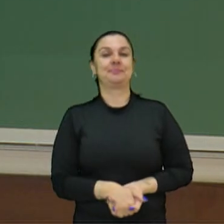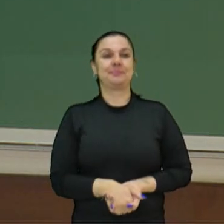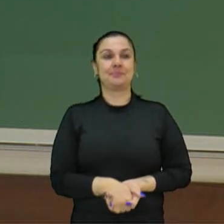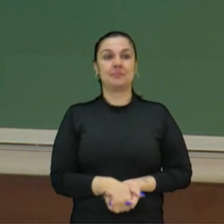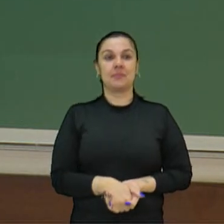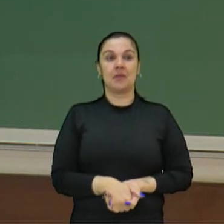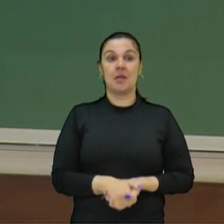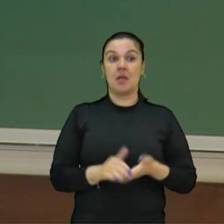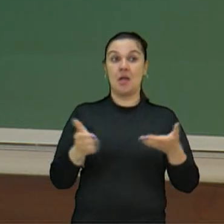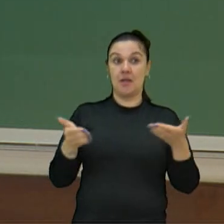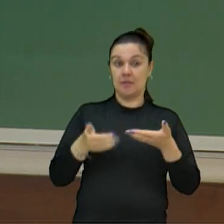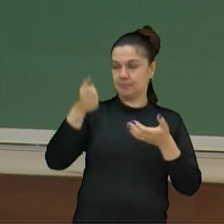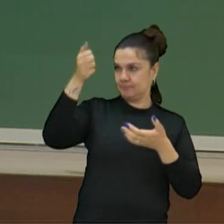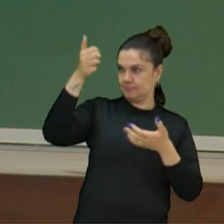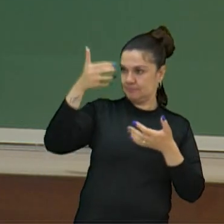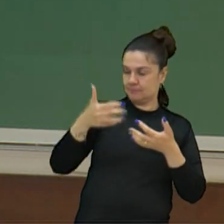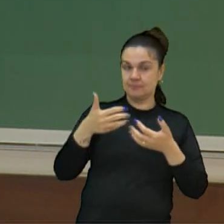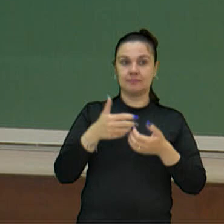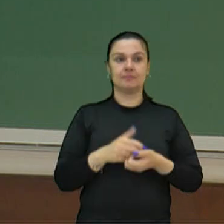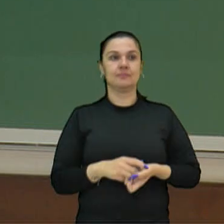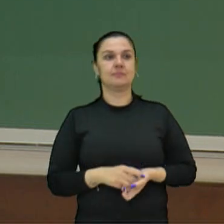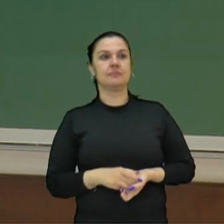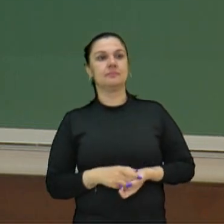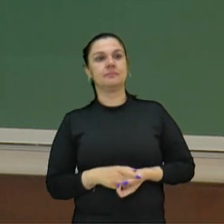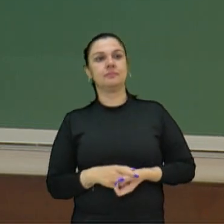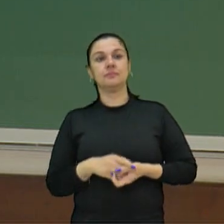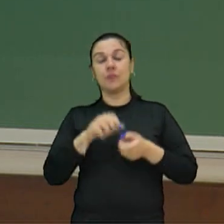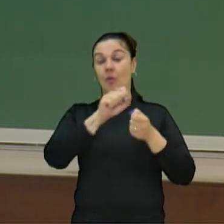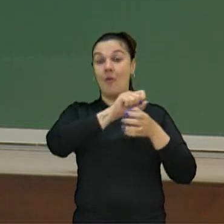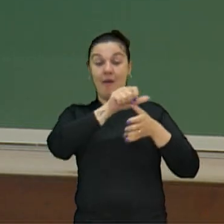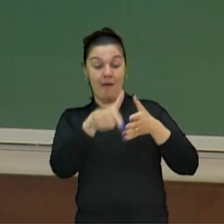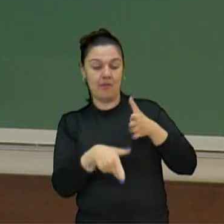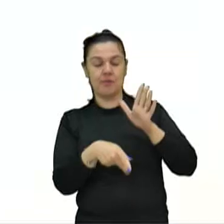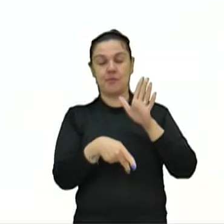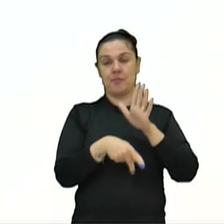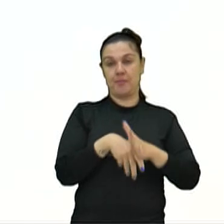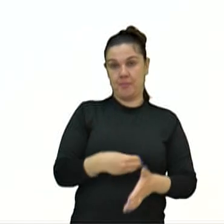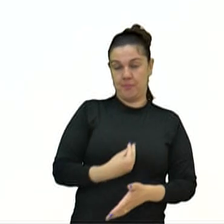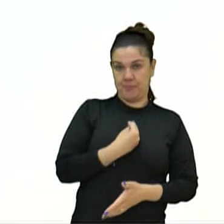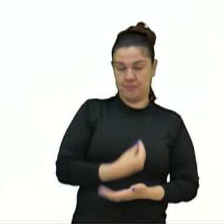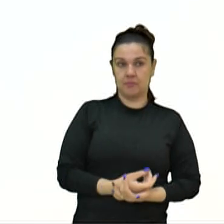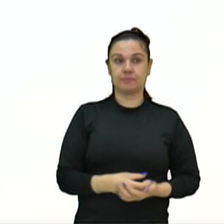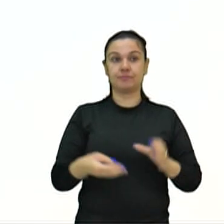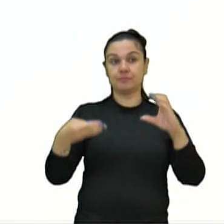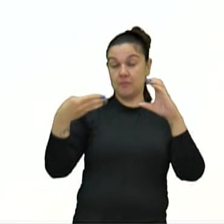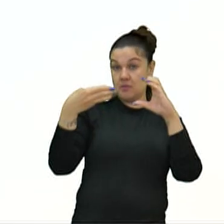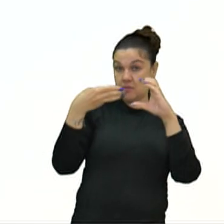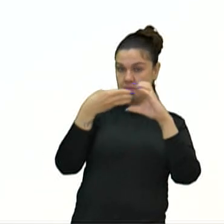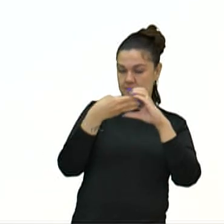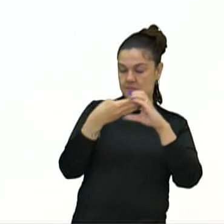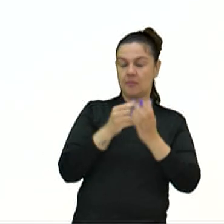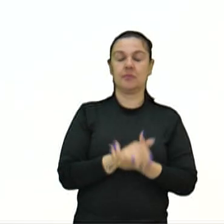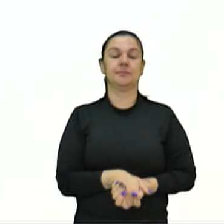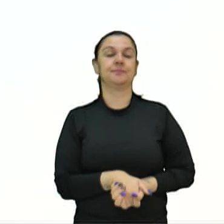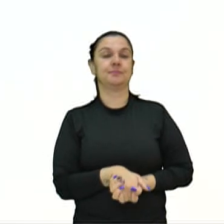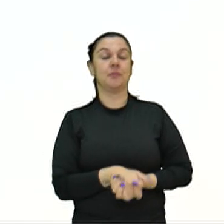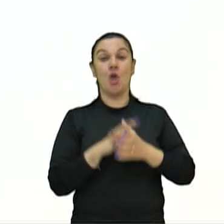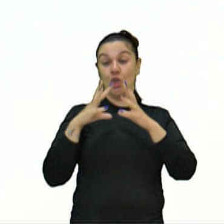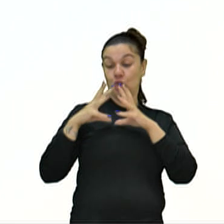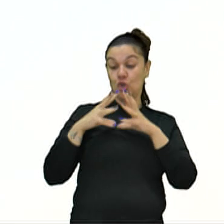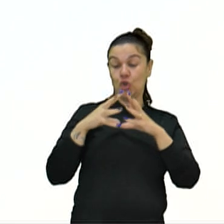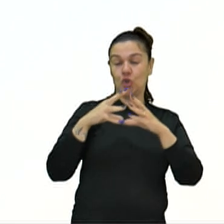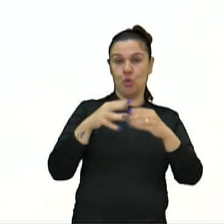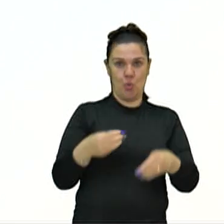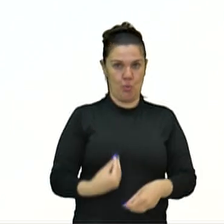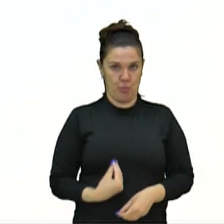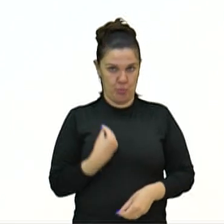células. Aqui, então, gente, as características dos seres vivos. Célula, como a gente acabou de falar, então, todo ser vivo